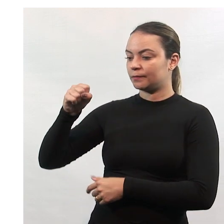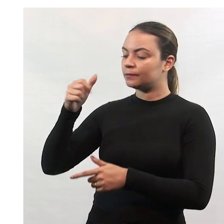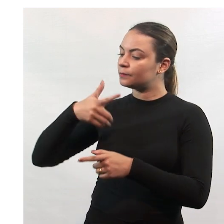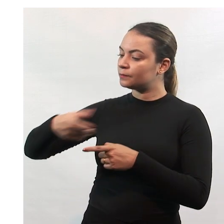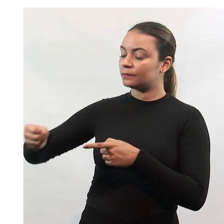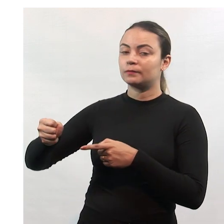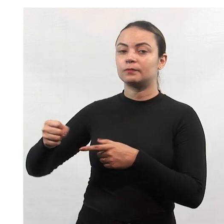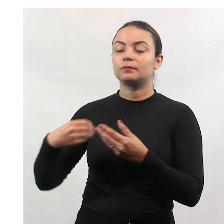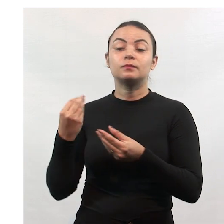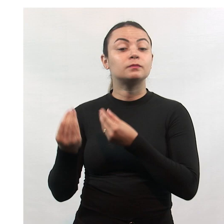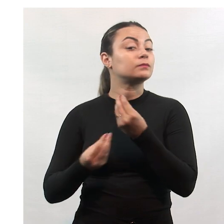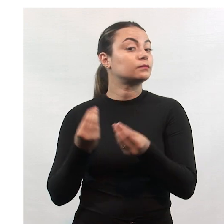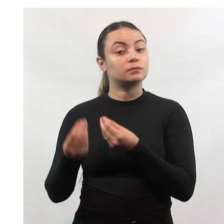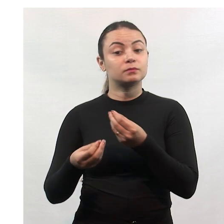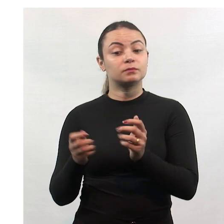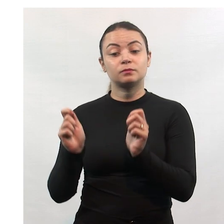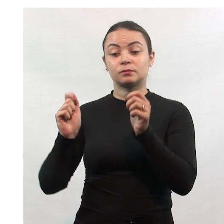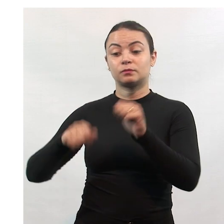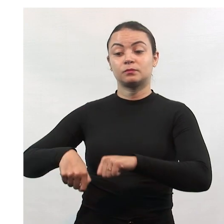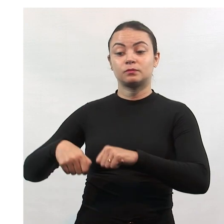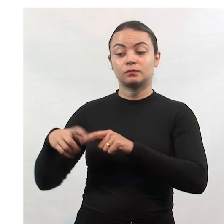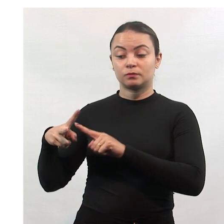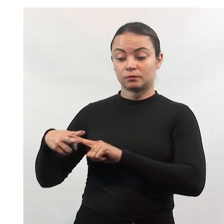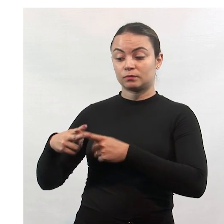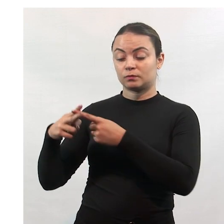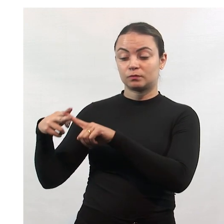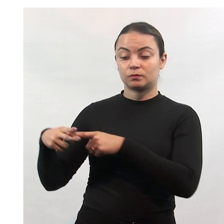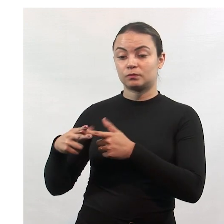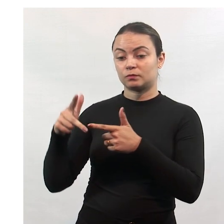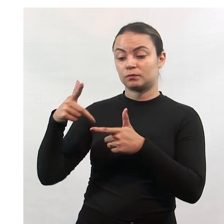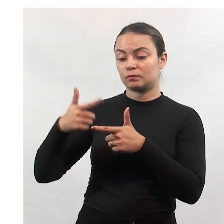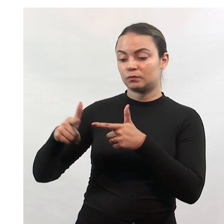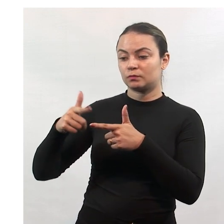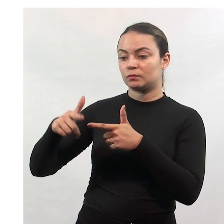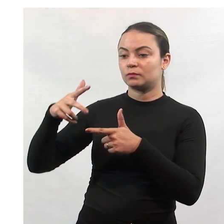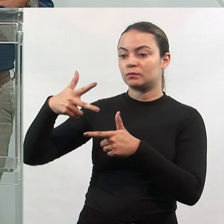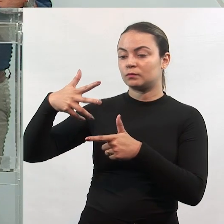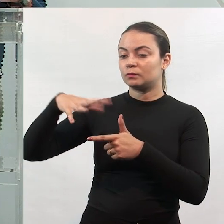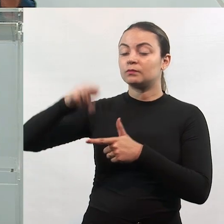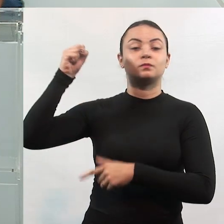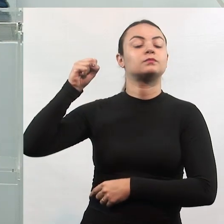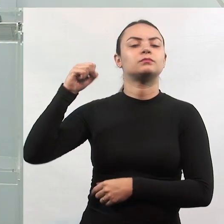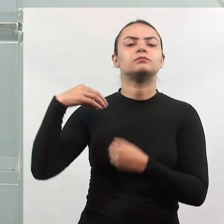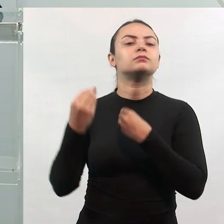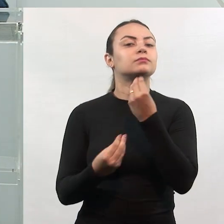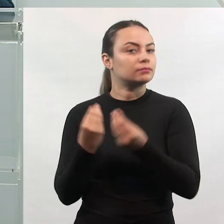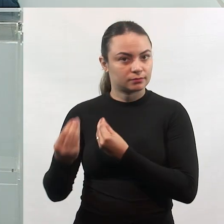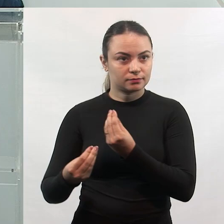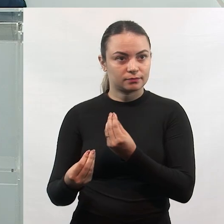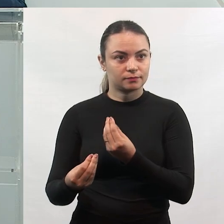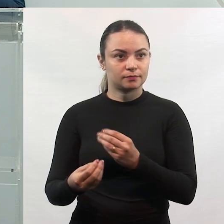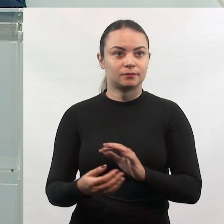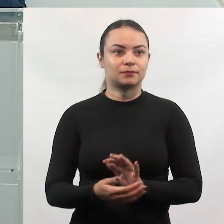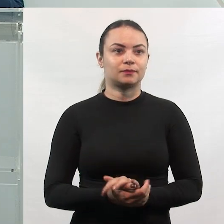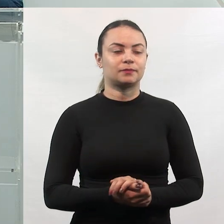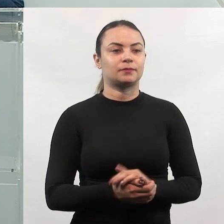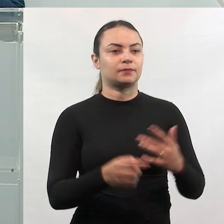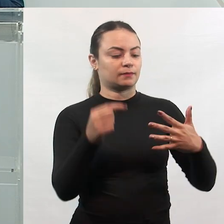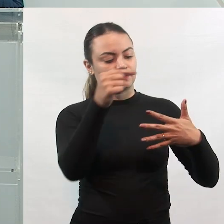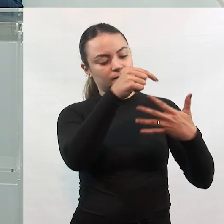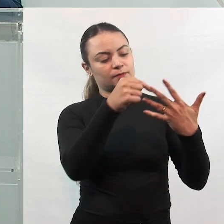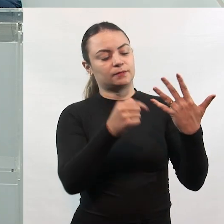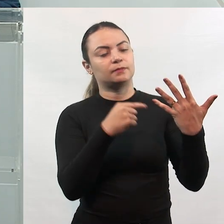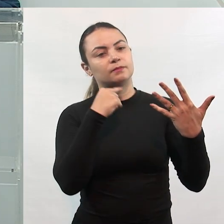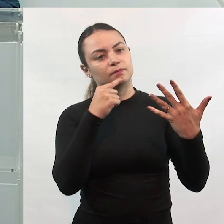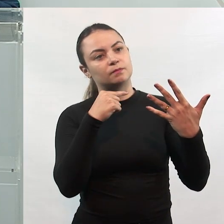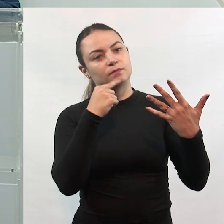resolvido? Como e o que se pode fazer para resolver? São perguntas auxiliares que te ajudam a amadurecer o